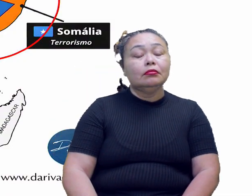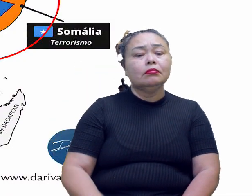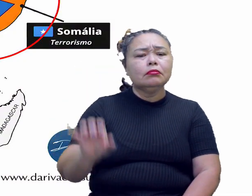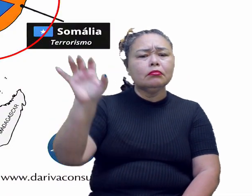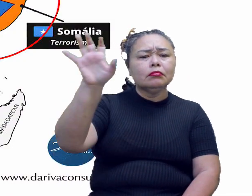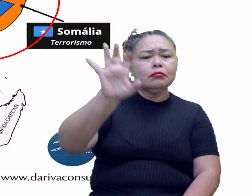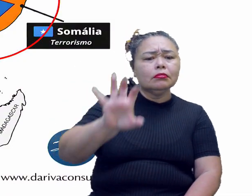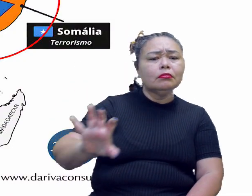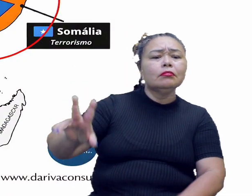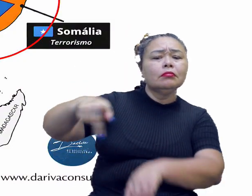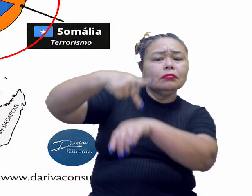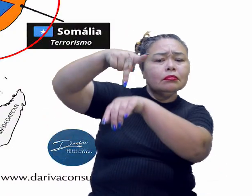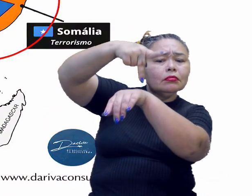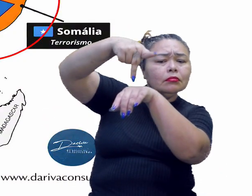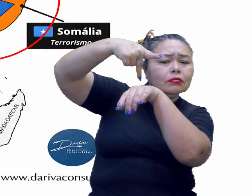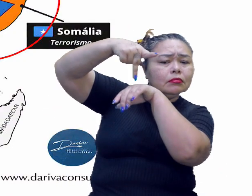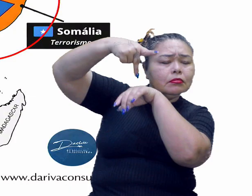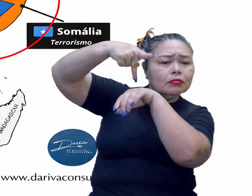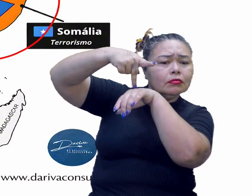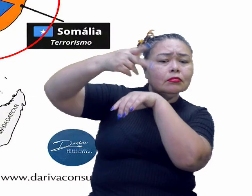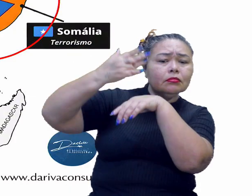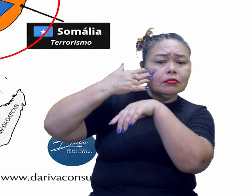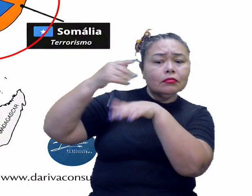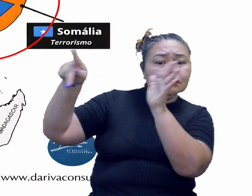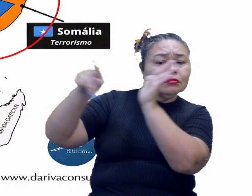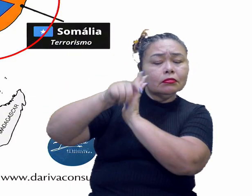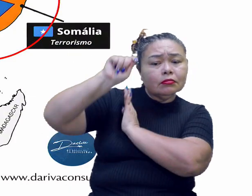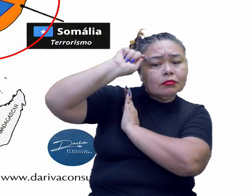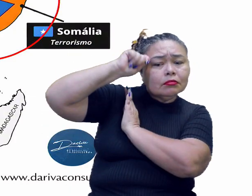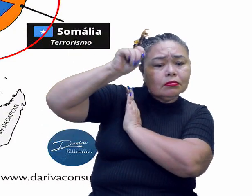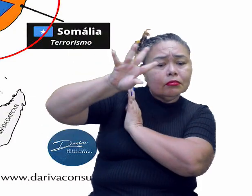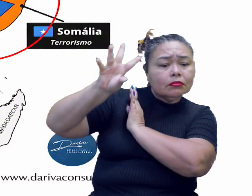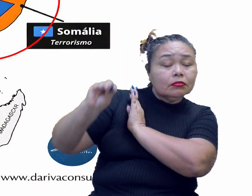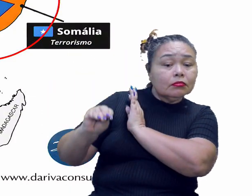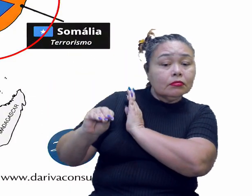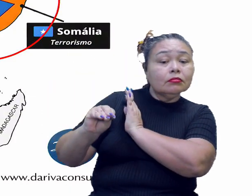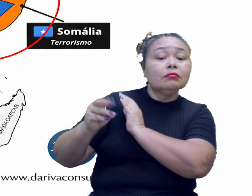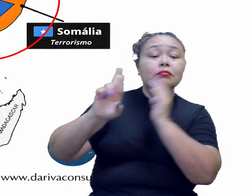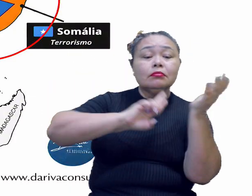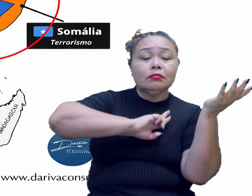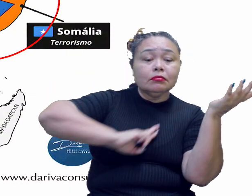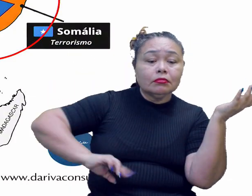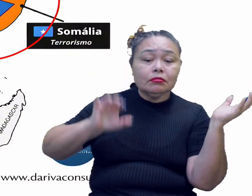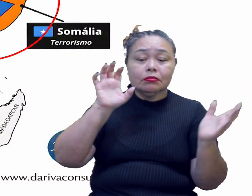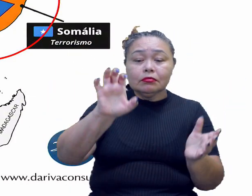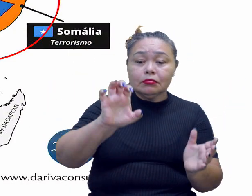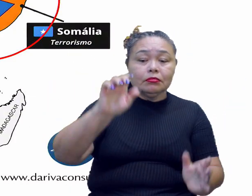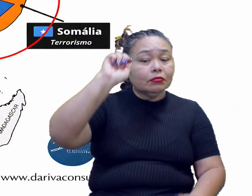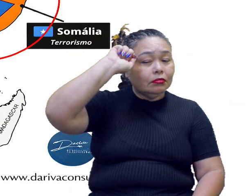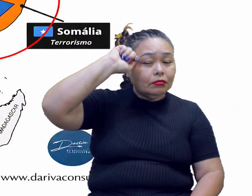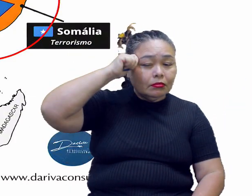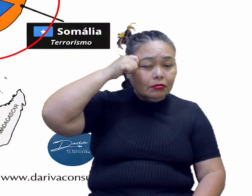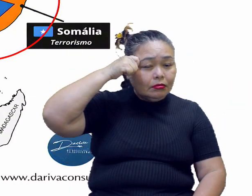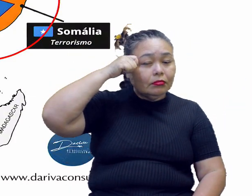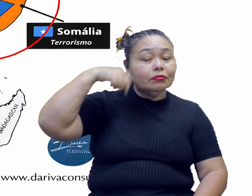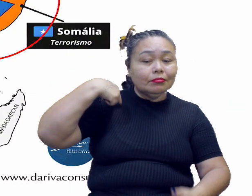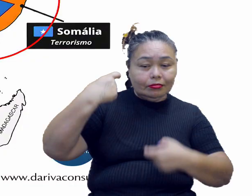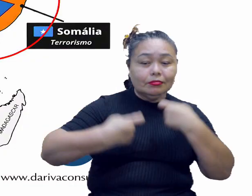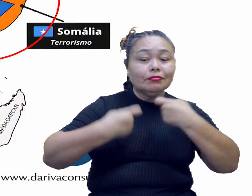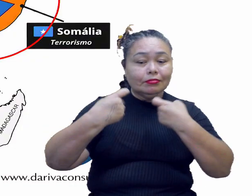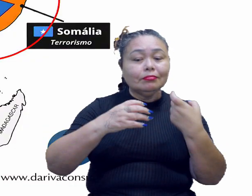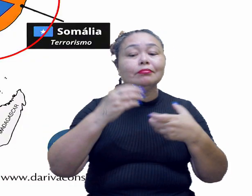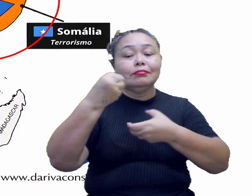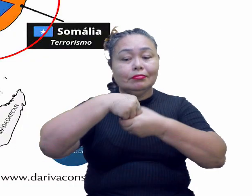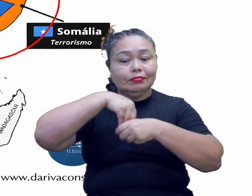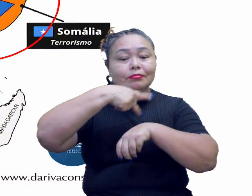Então, são alguns outros países que daqui da África. República Centro-Africana, que passou por uma guerra